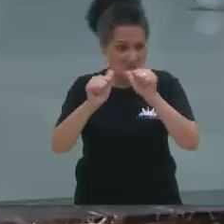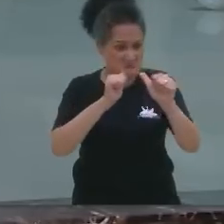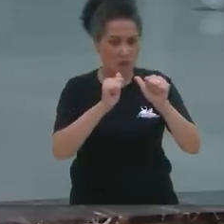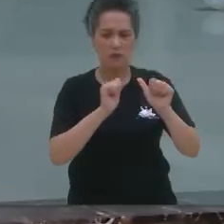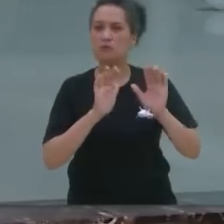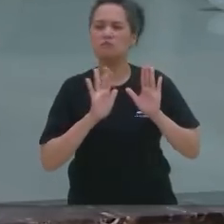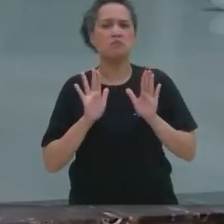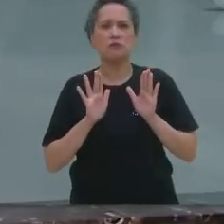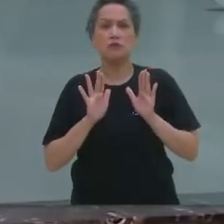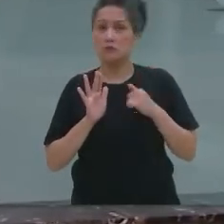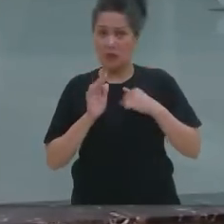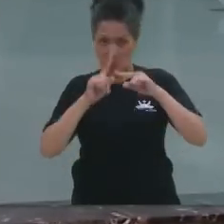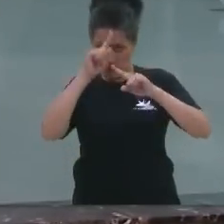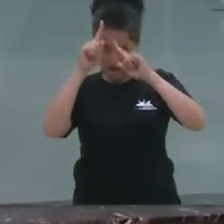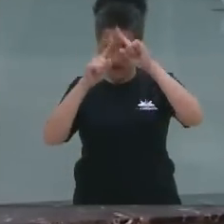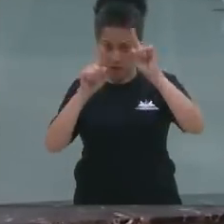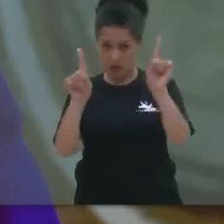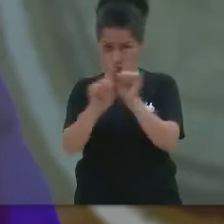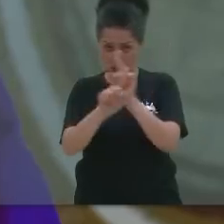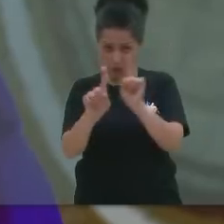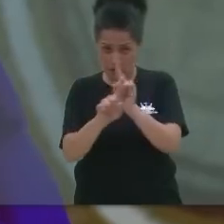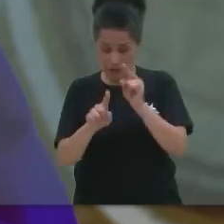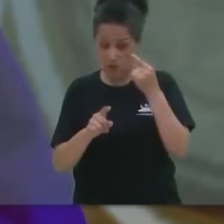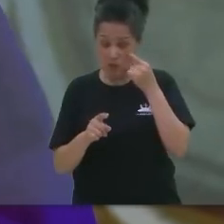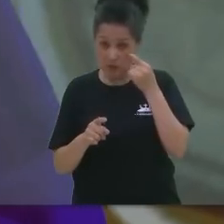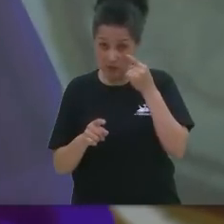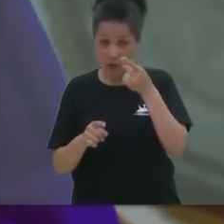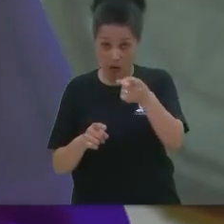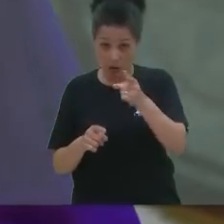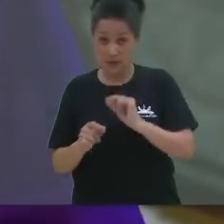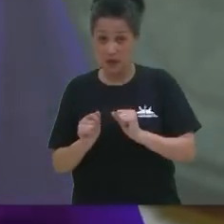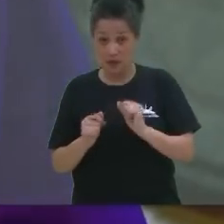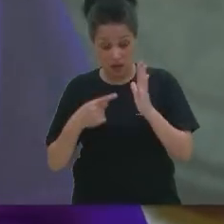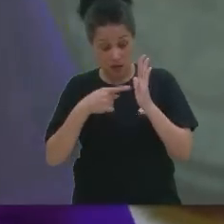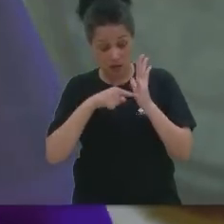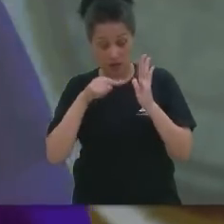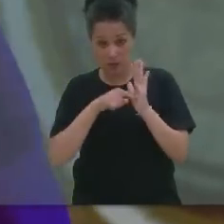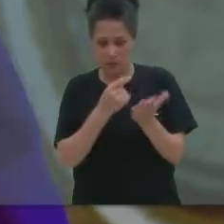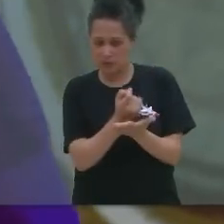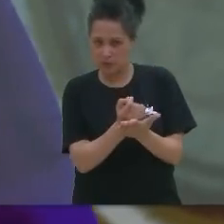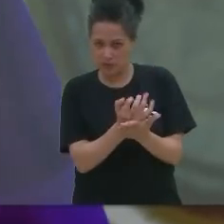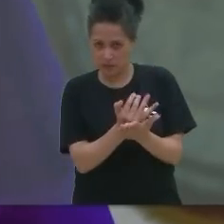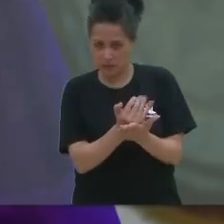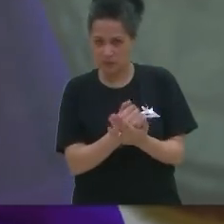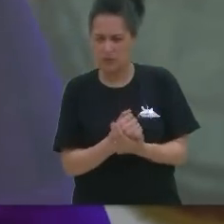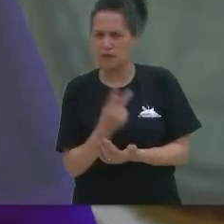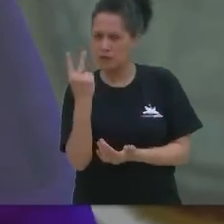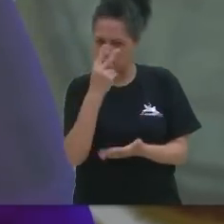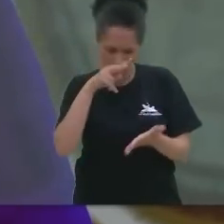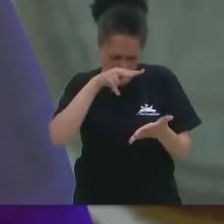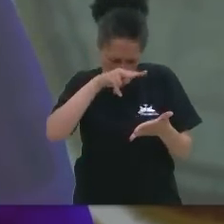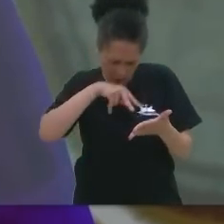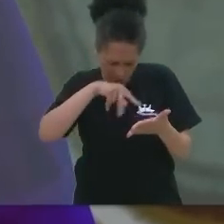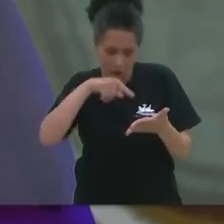Eu não estou inventando. Abra o aplicativo da Obra Evangelizar, veja lá a segunda leitura.